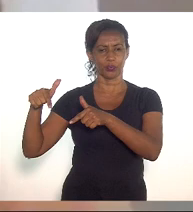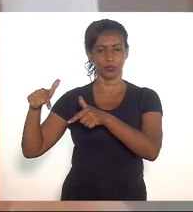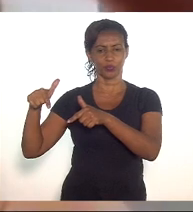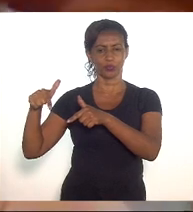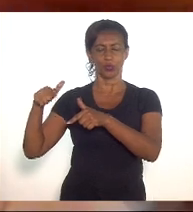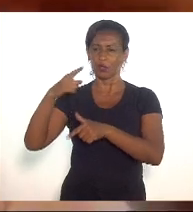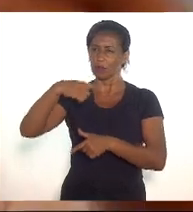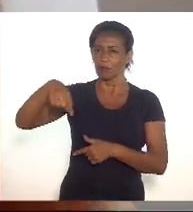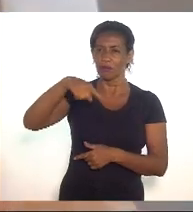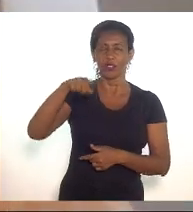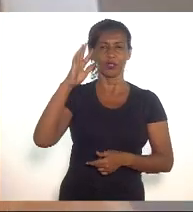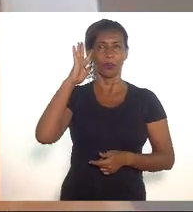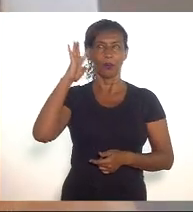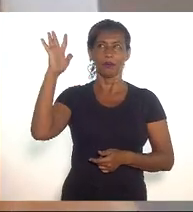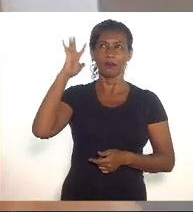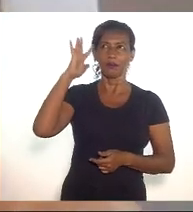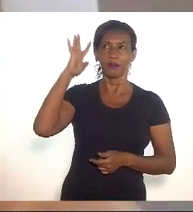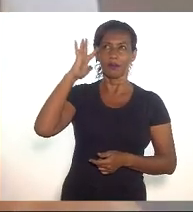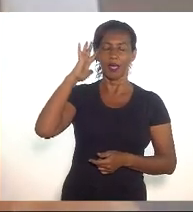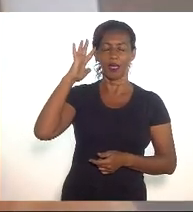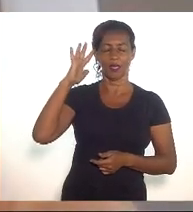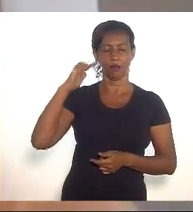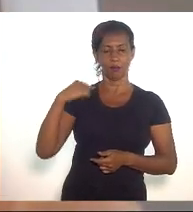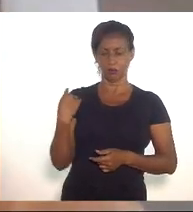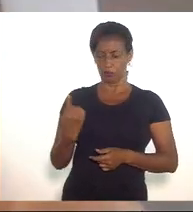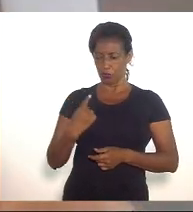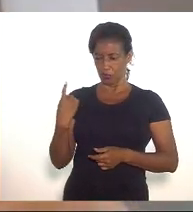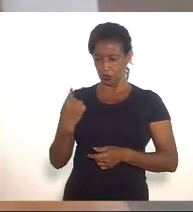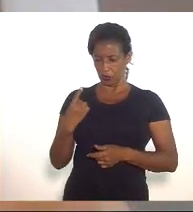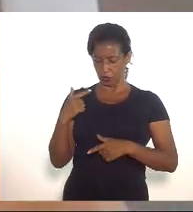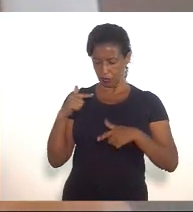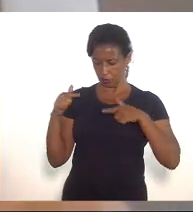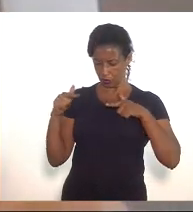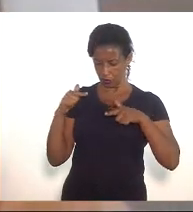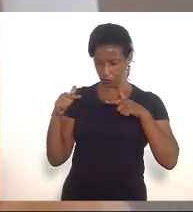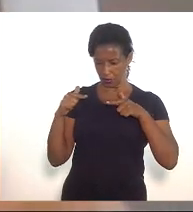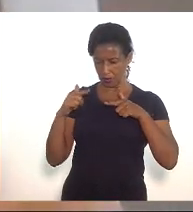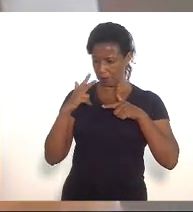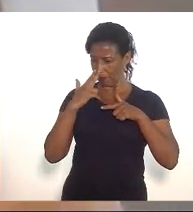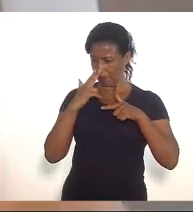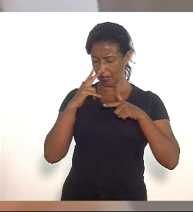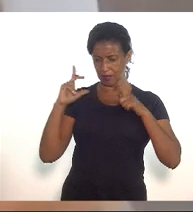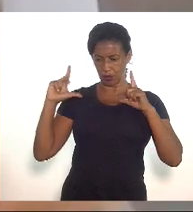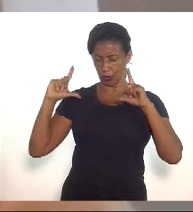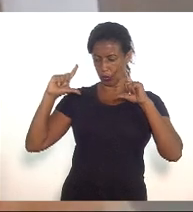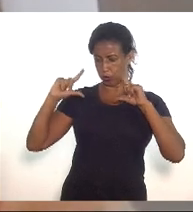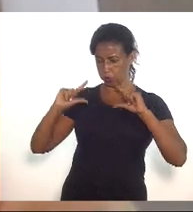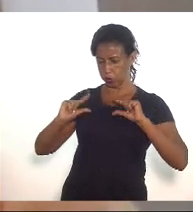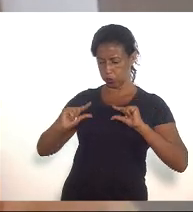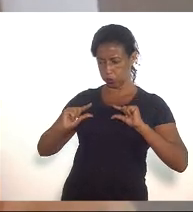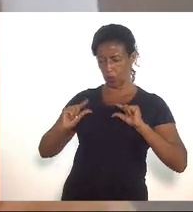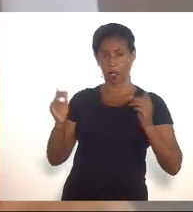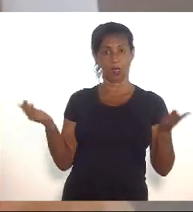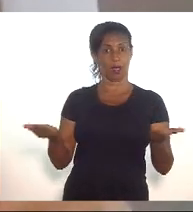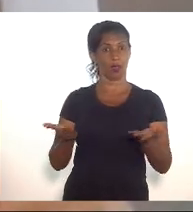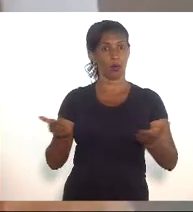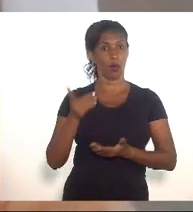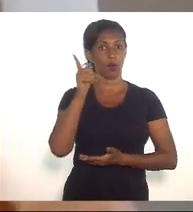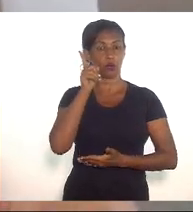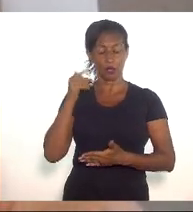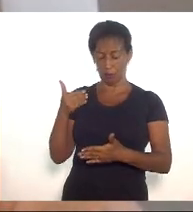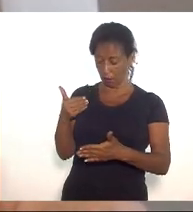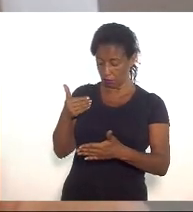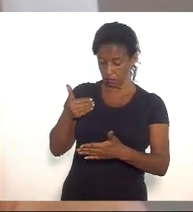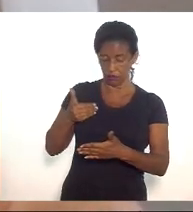vocês terem uma ideia, a nossa execução é muito baixa ainda. Agora que nós conseguimos nos